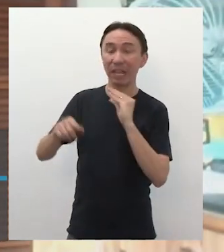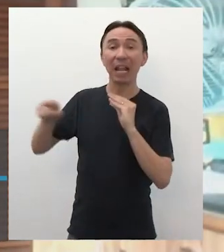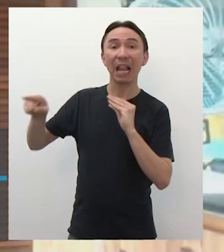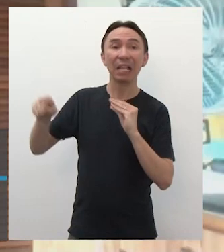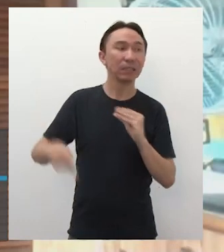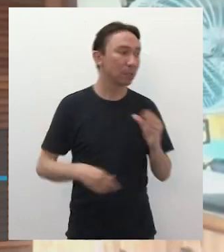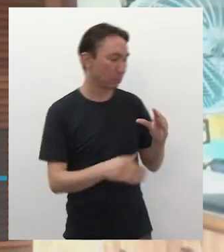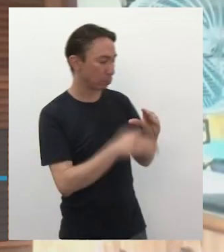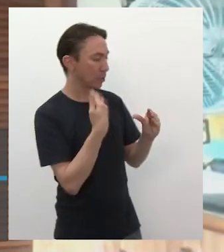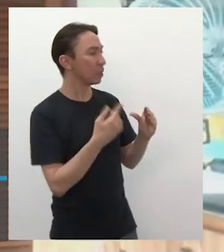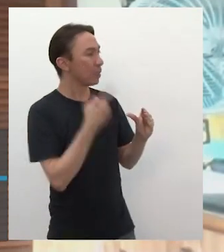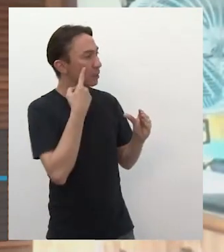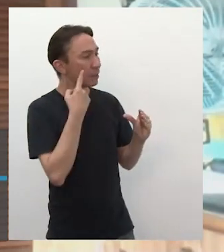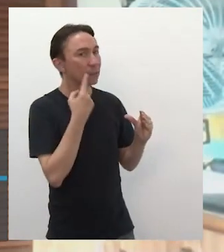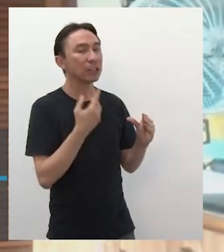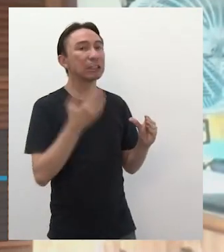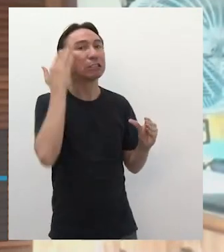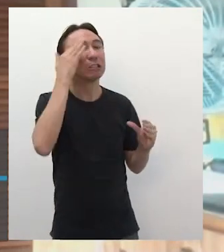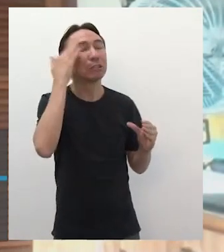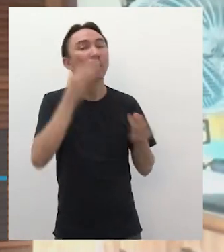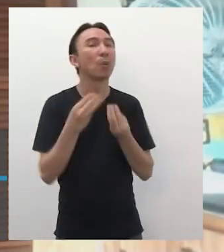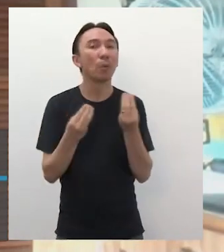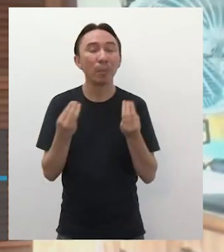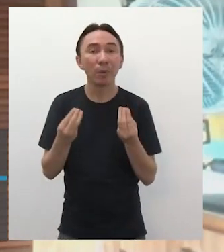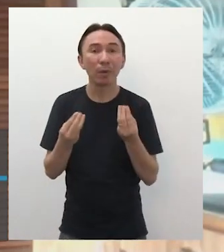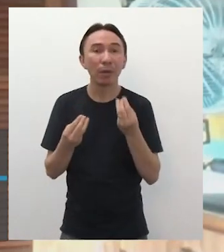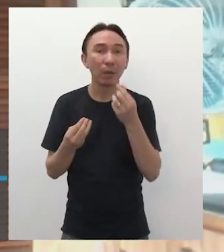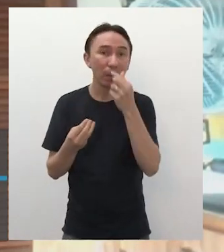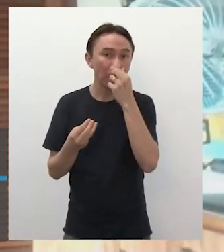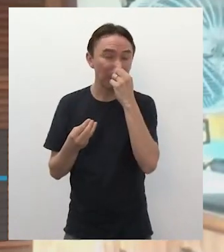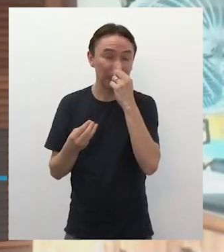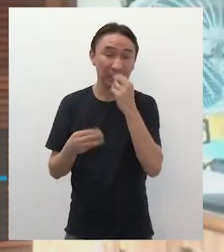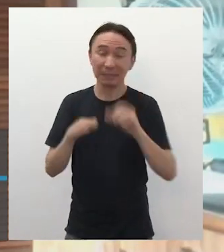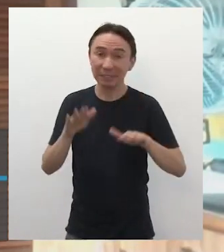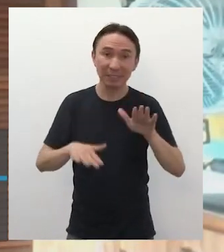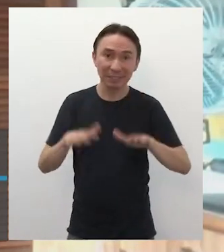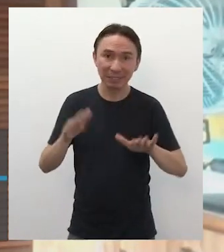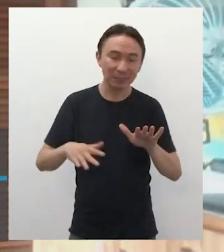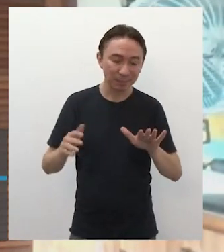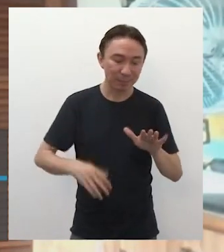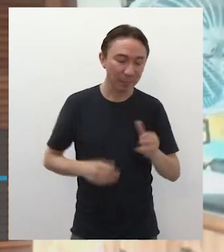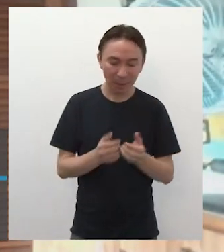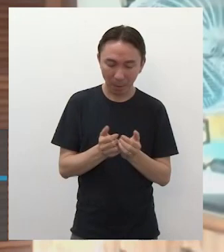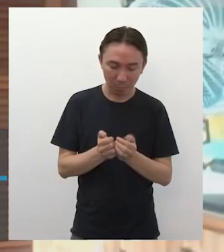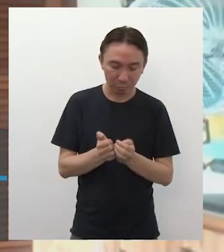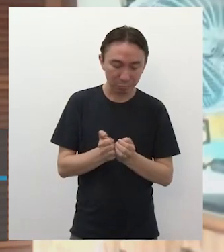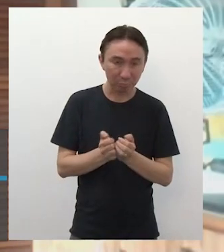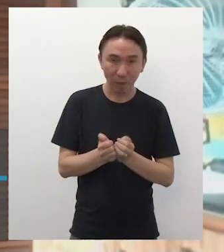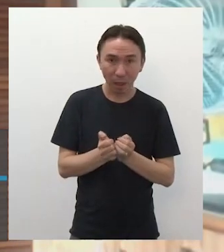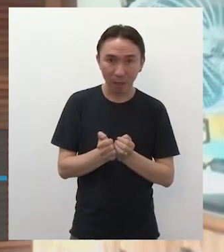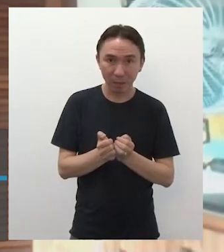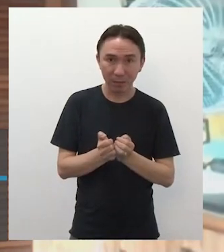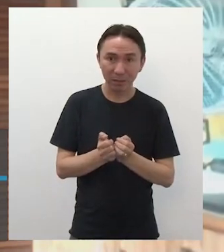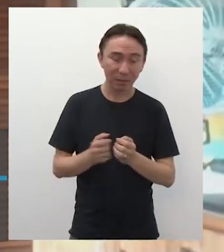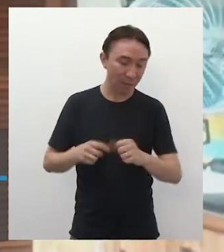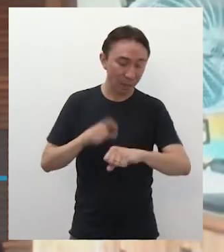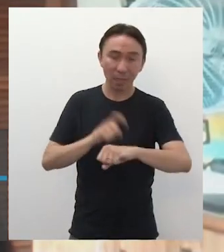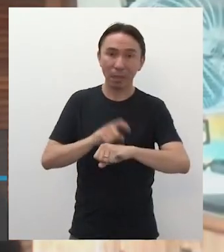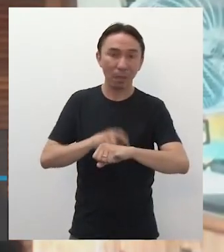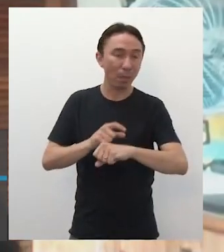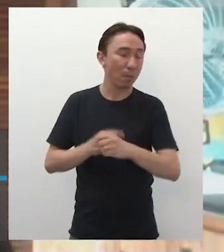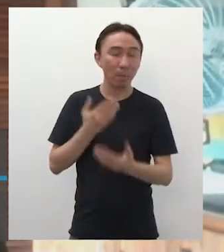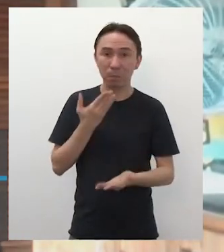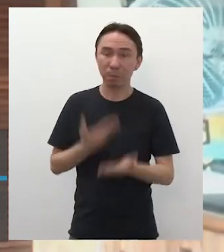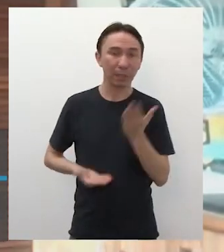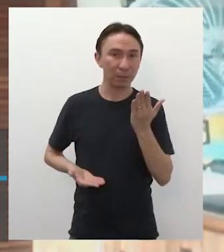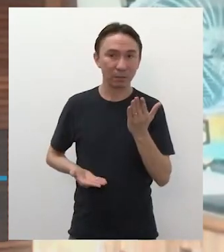às vezes fazer isso de forma escrita vai me tomar muito mais tempo. Então, é mais fácil eu gravar. E claro que eu vou ter os